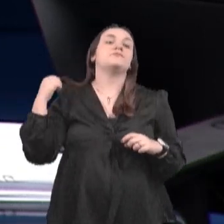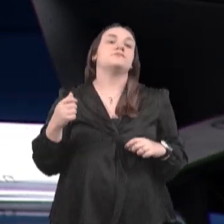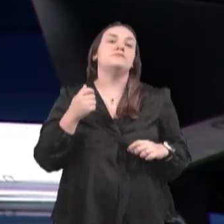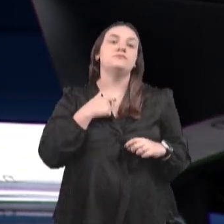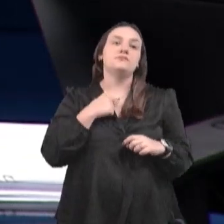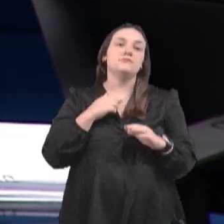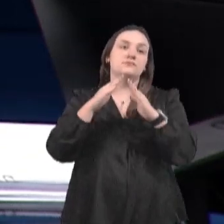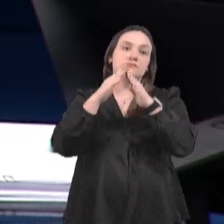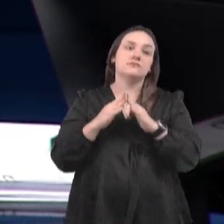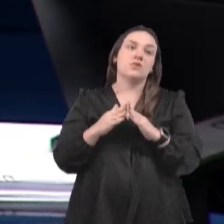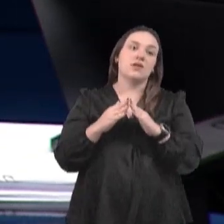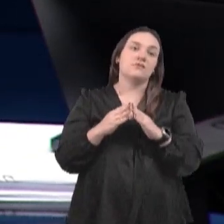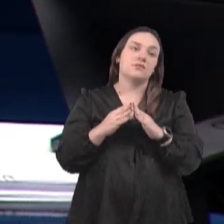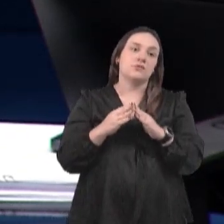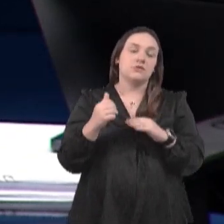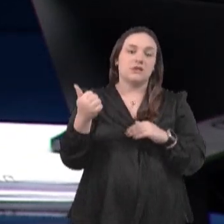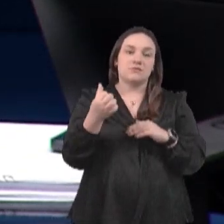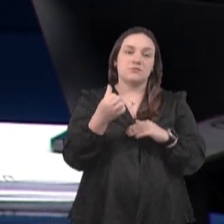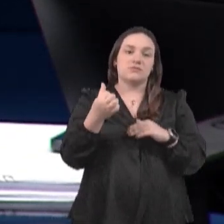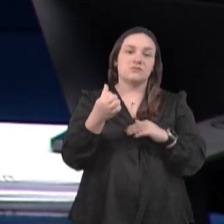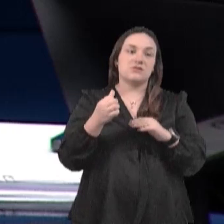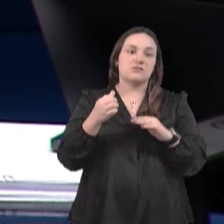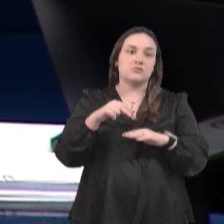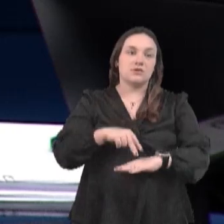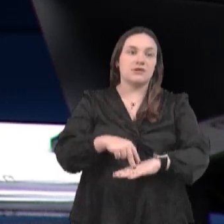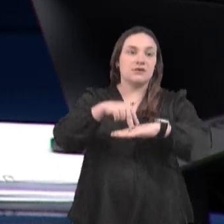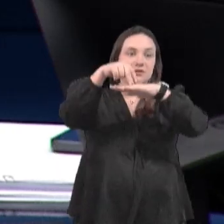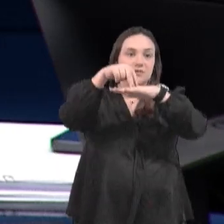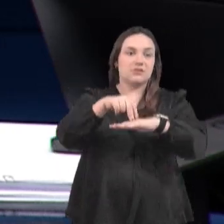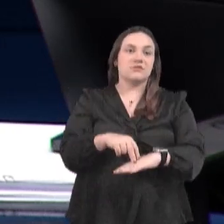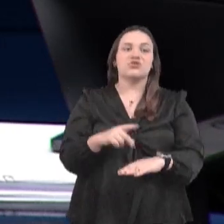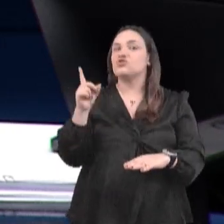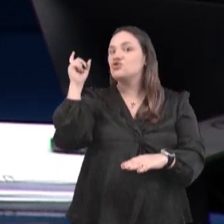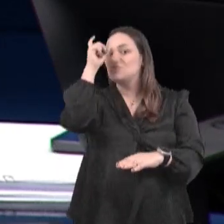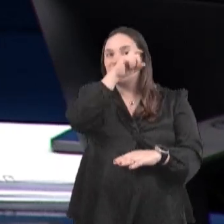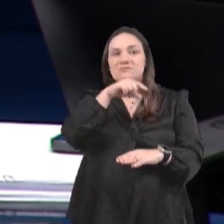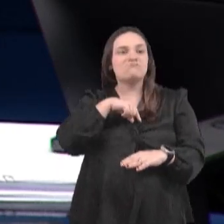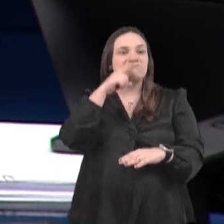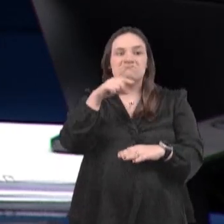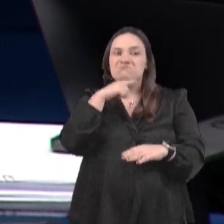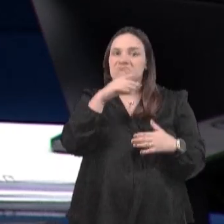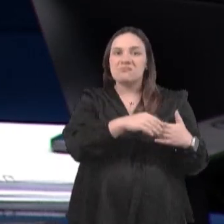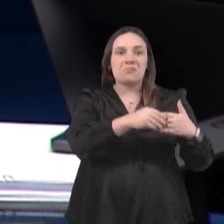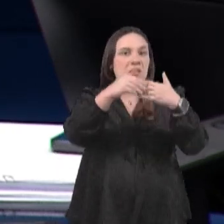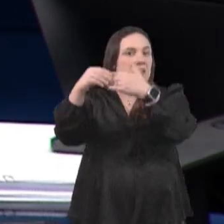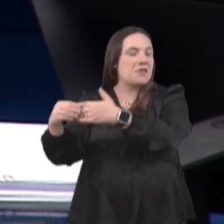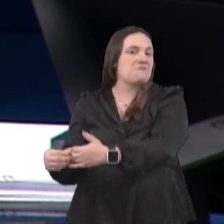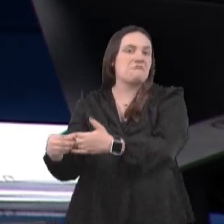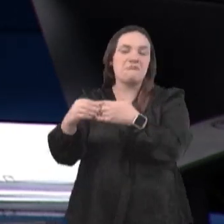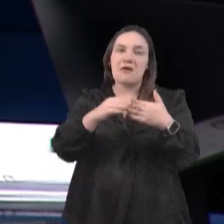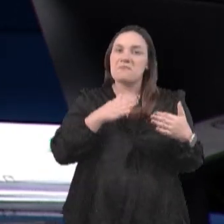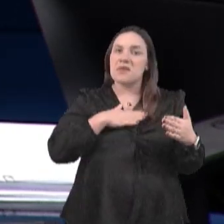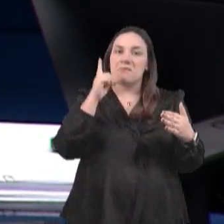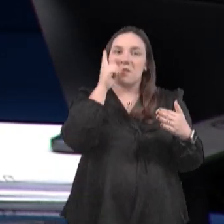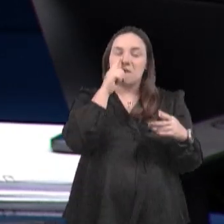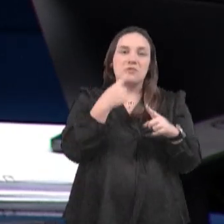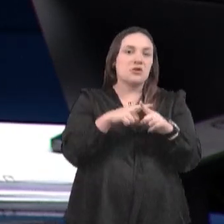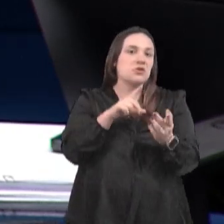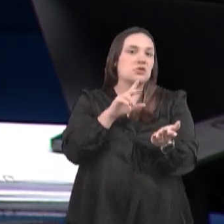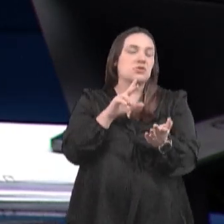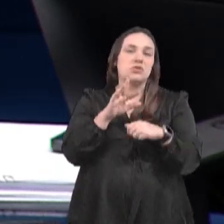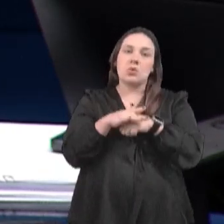no 6º andar, e as dificuldades, né, para fazer esse transporte da minha